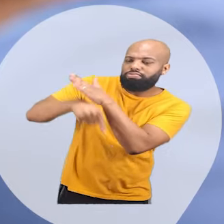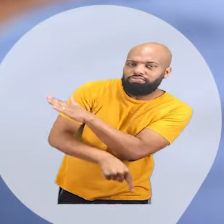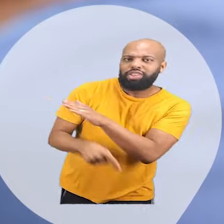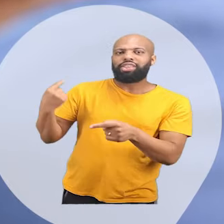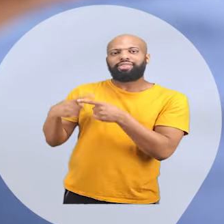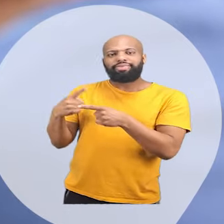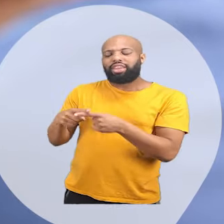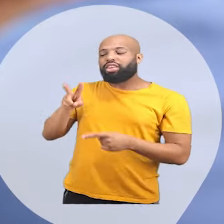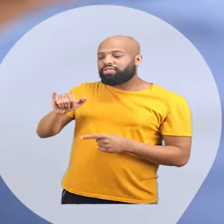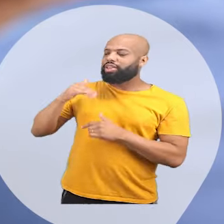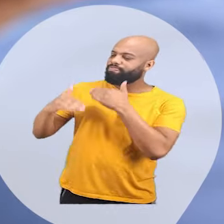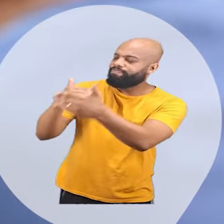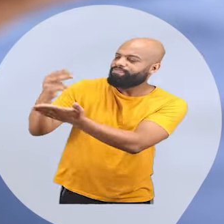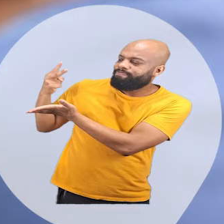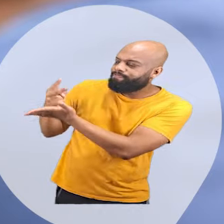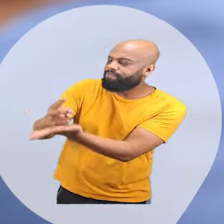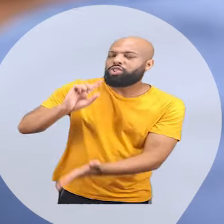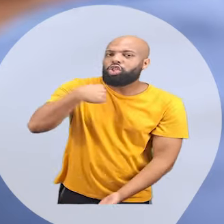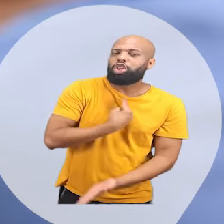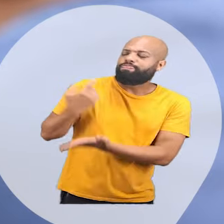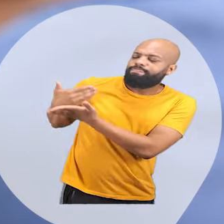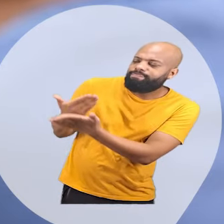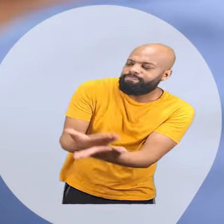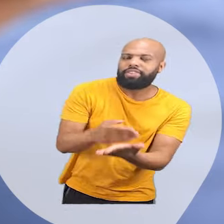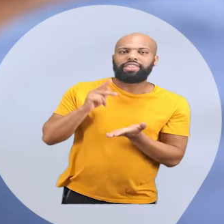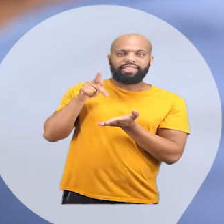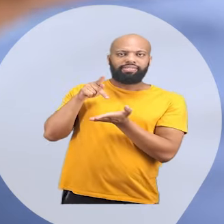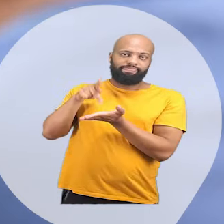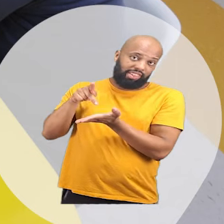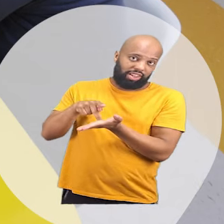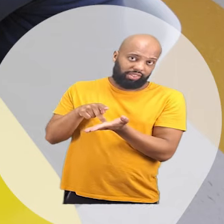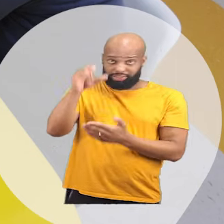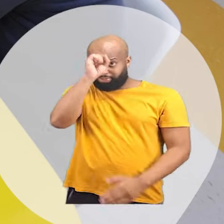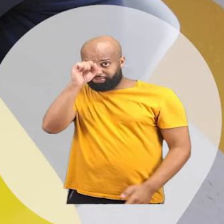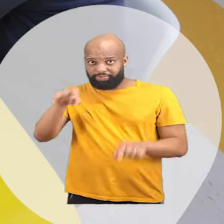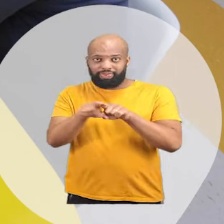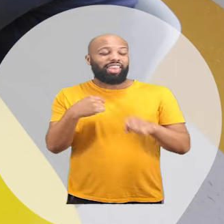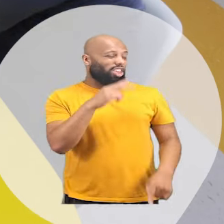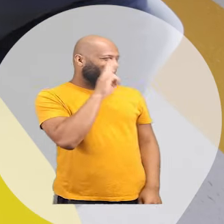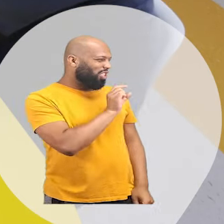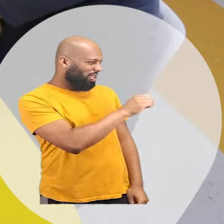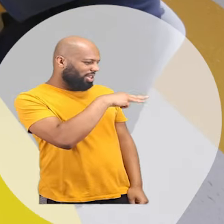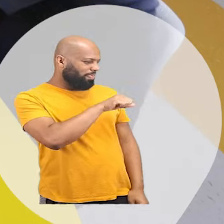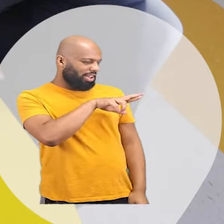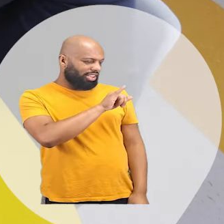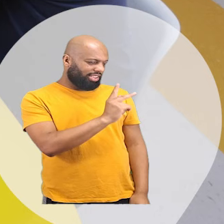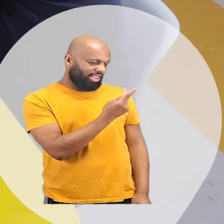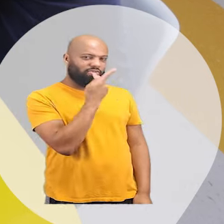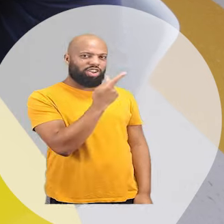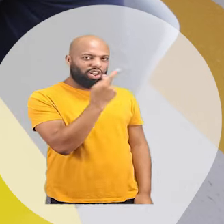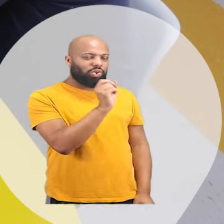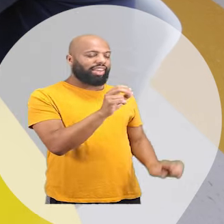que só torna mais constante o nosso estudo e o aprendizado e havia uma fala da Mariah mais interessante